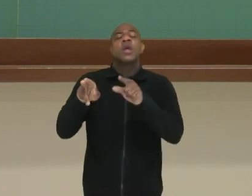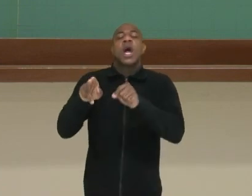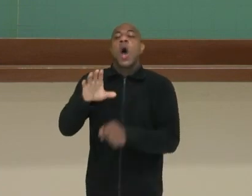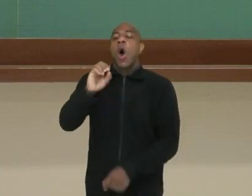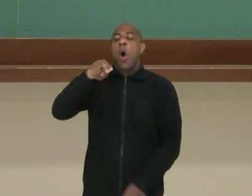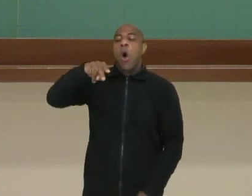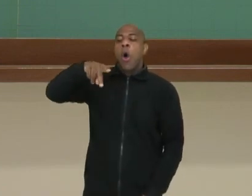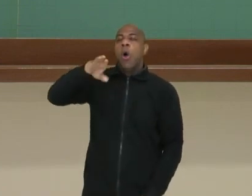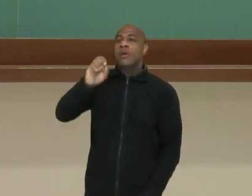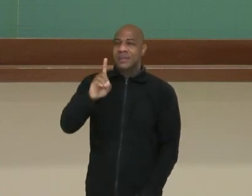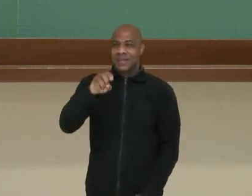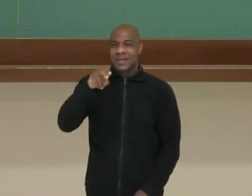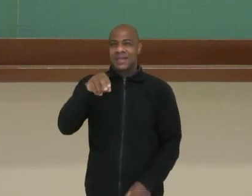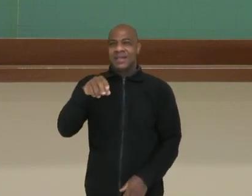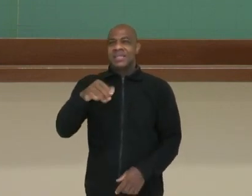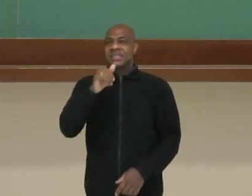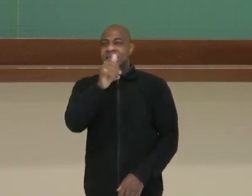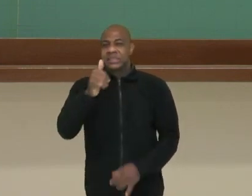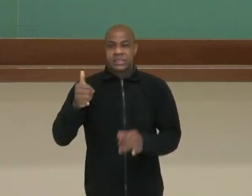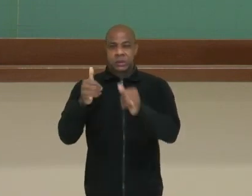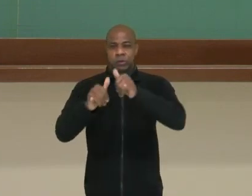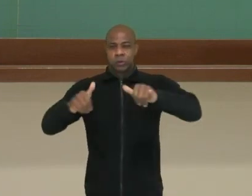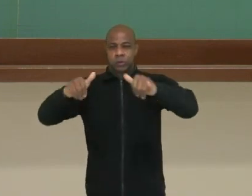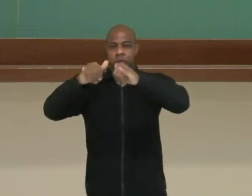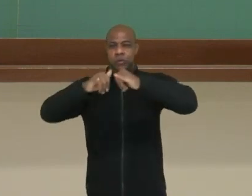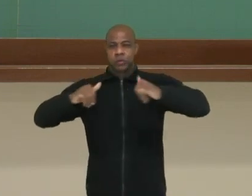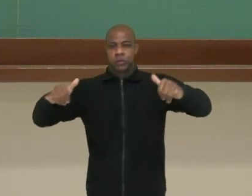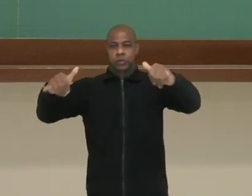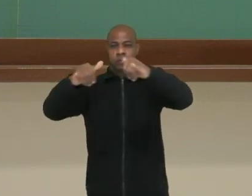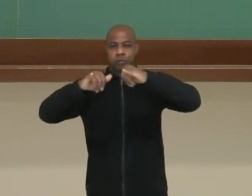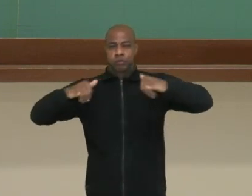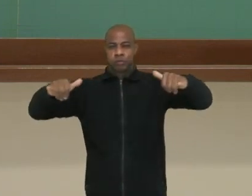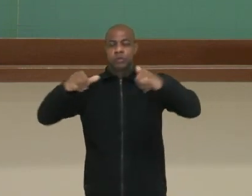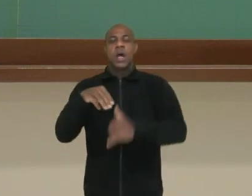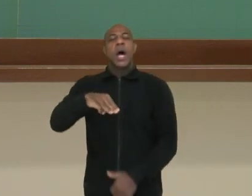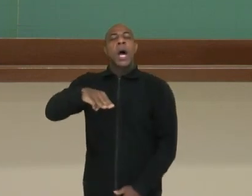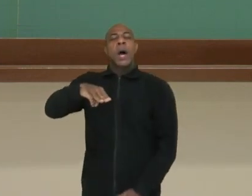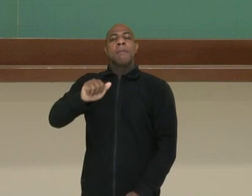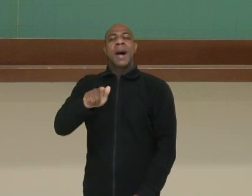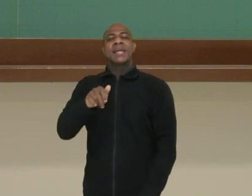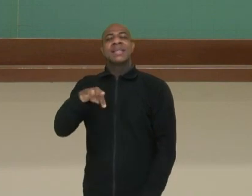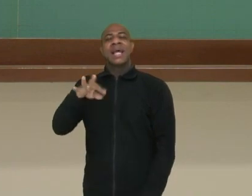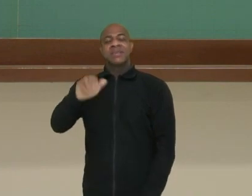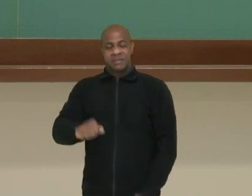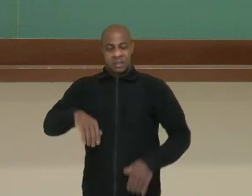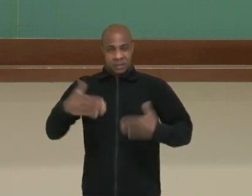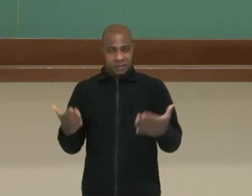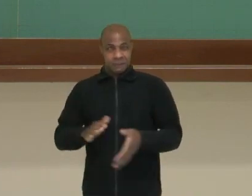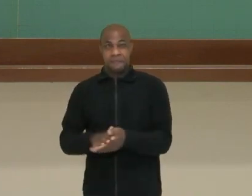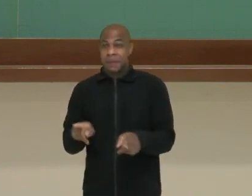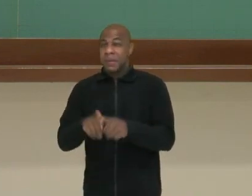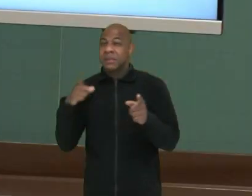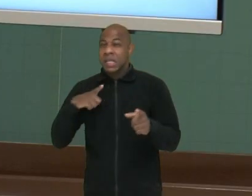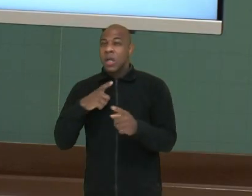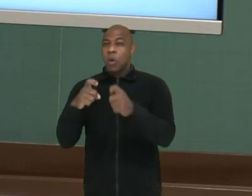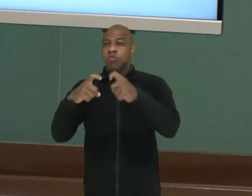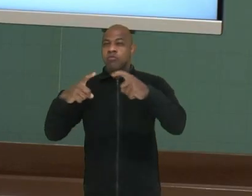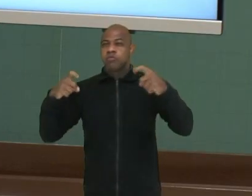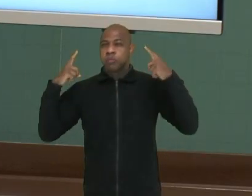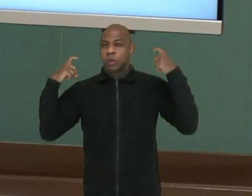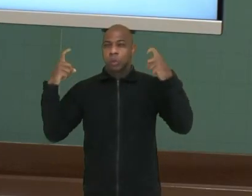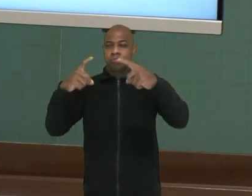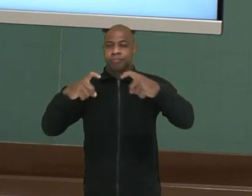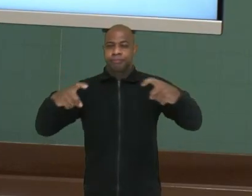onda eletromagnética. Nós temos, pessoal, o som. O som, ele também é uma onda. Mas olha só as figuras